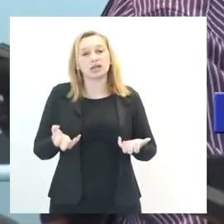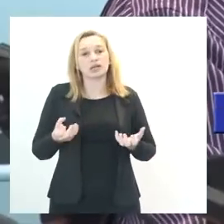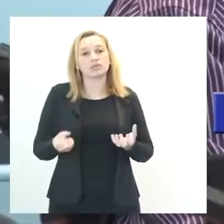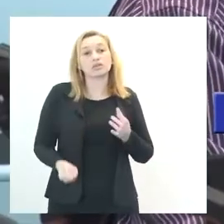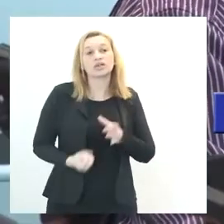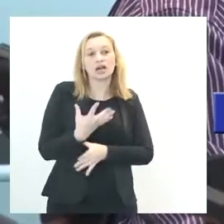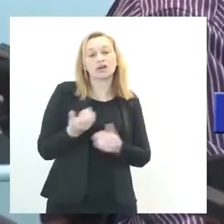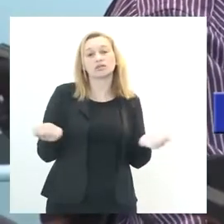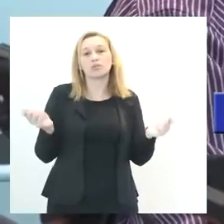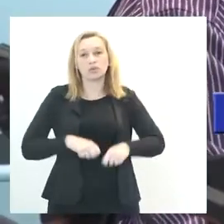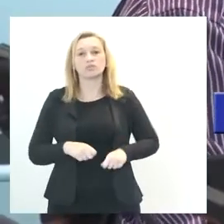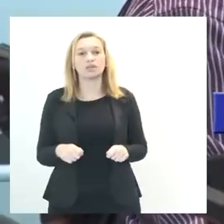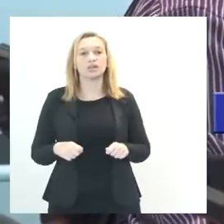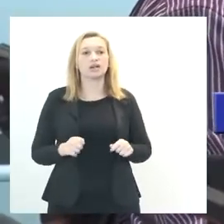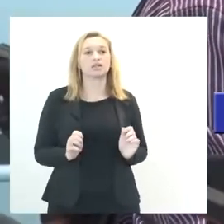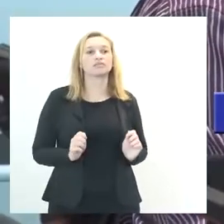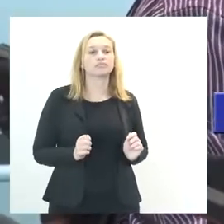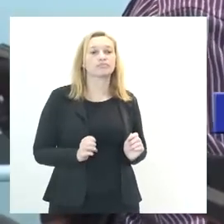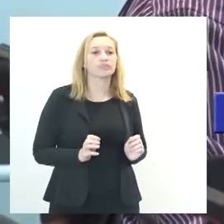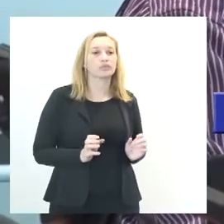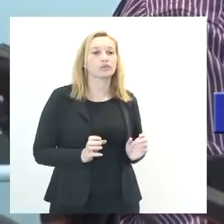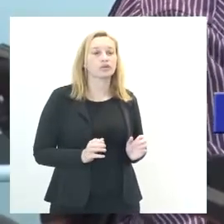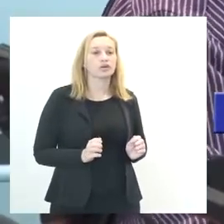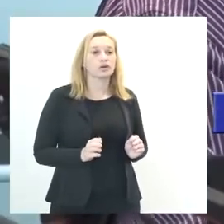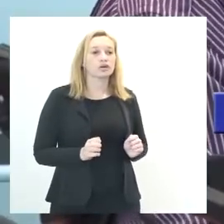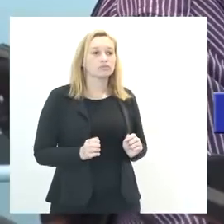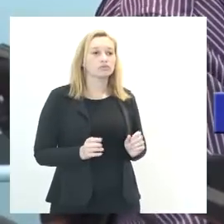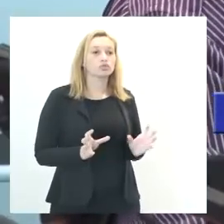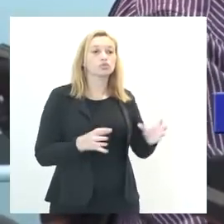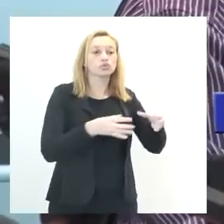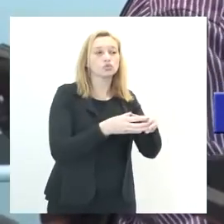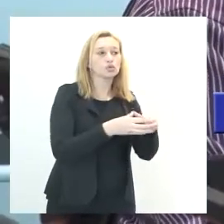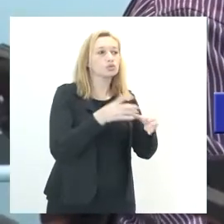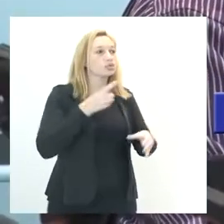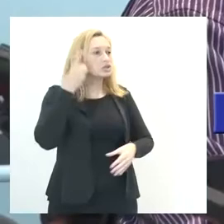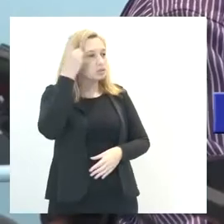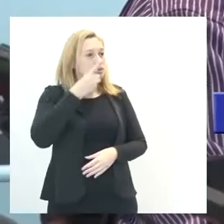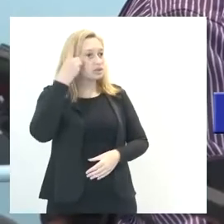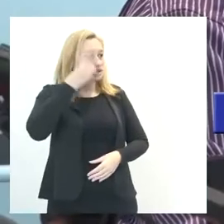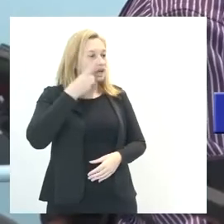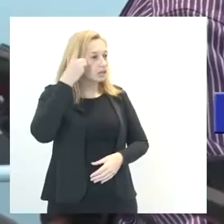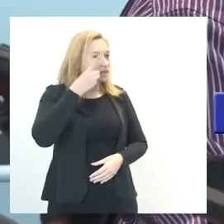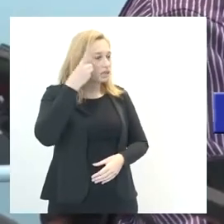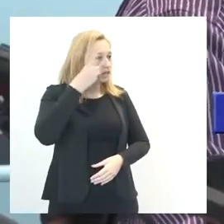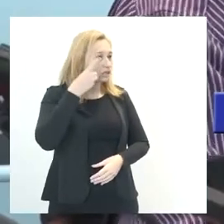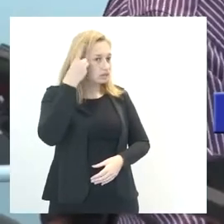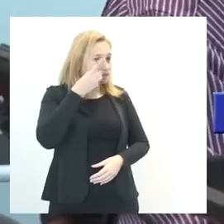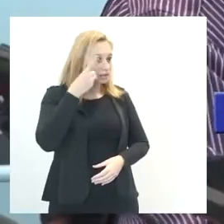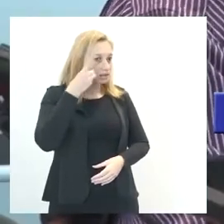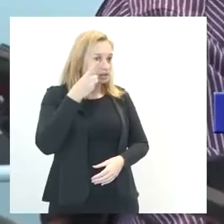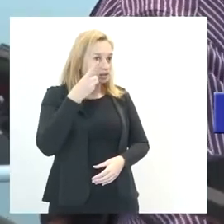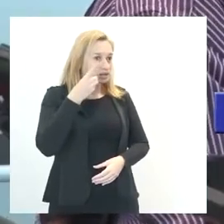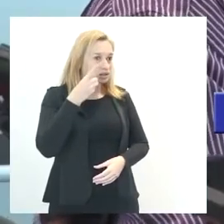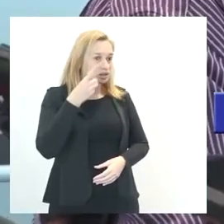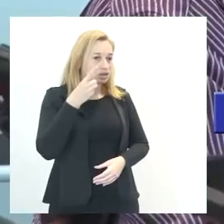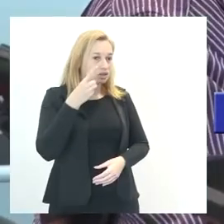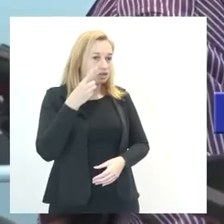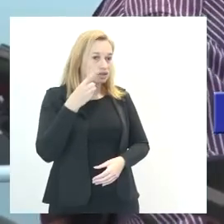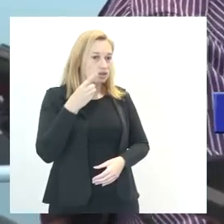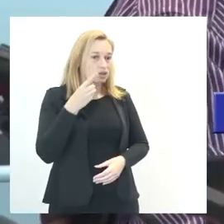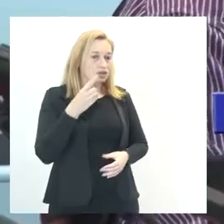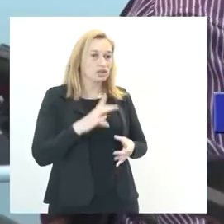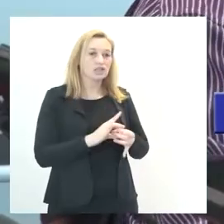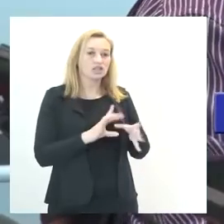possibilidade no Parlamento da voz não só os servidores mas os movimentos sociais que